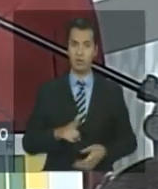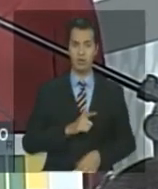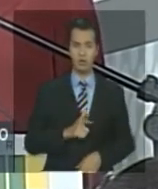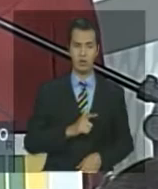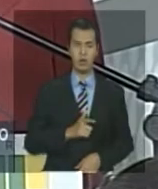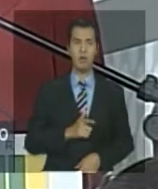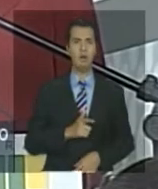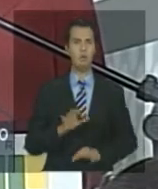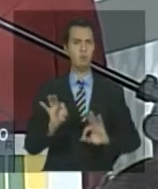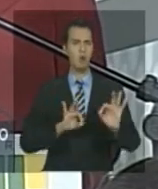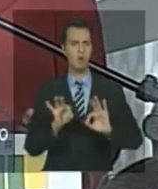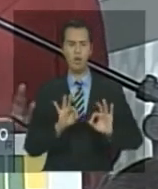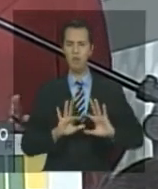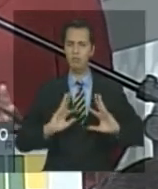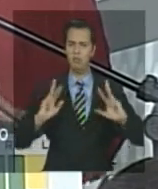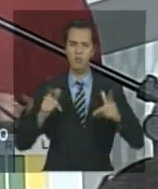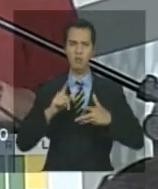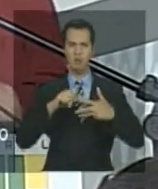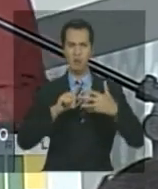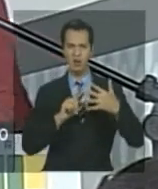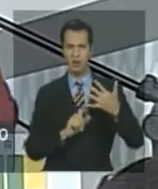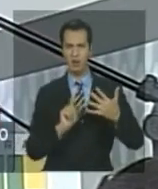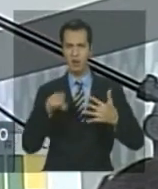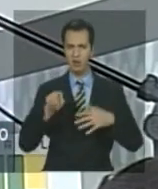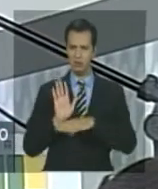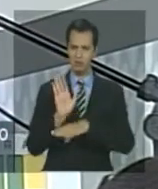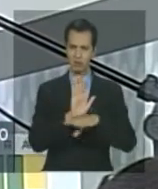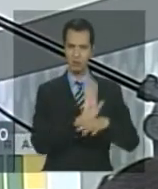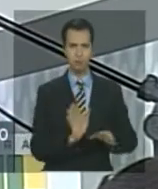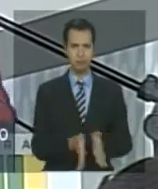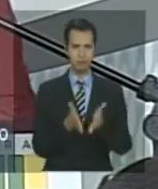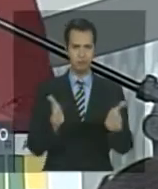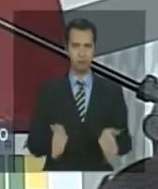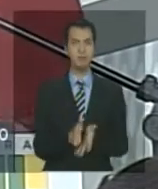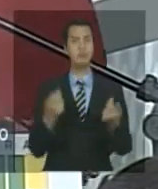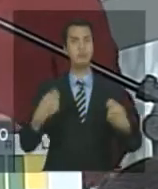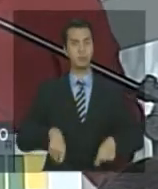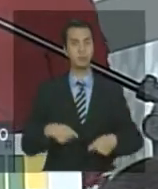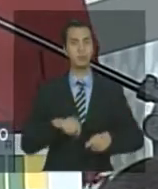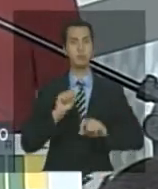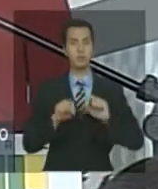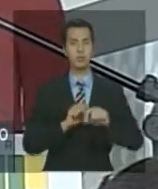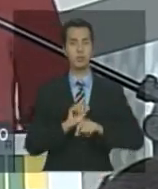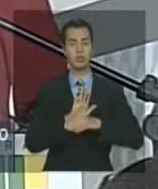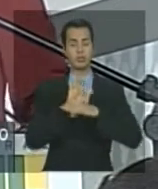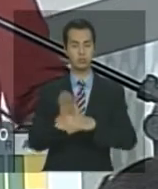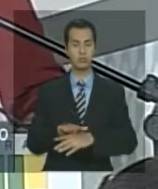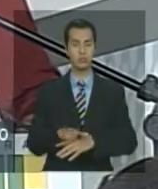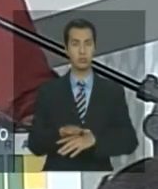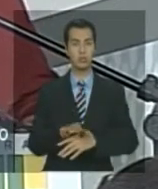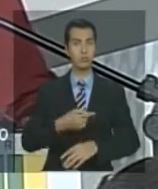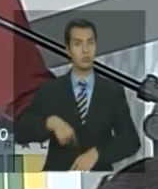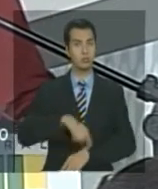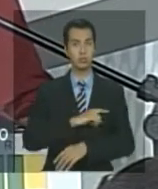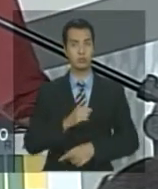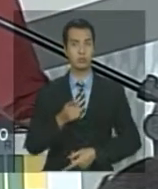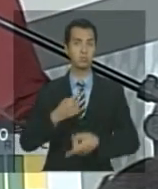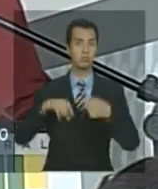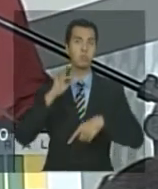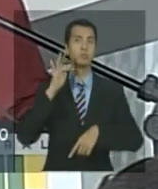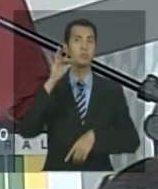Renda Melhor, ele se transforme nas condições pelas quais nós vamos ampliar